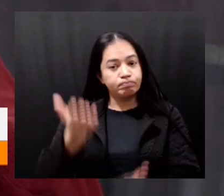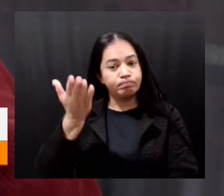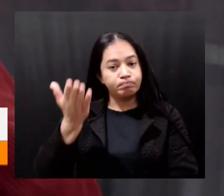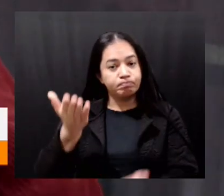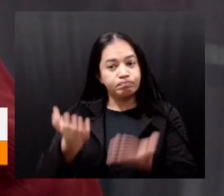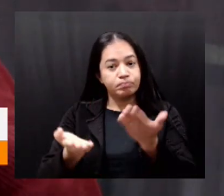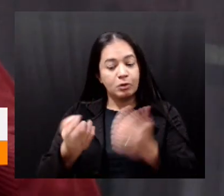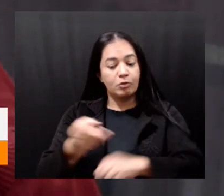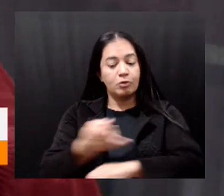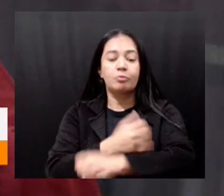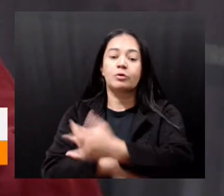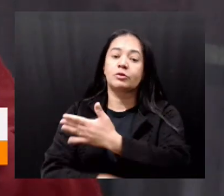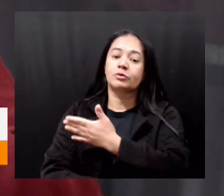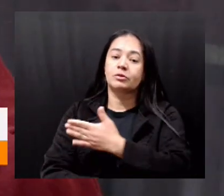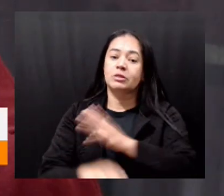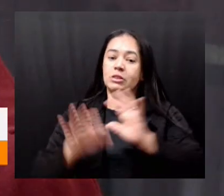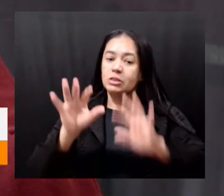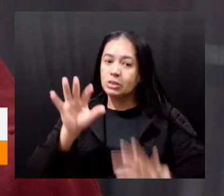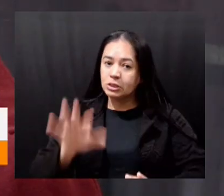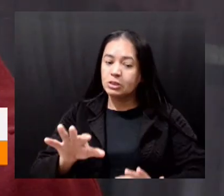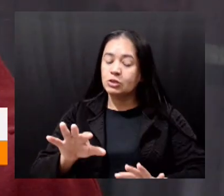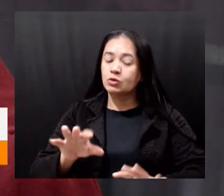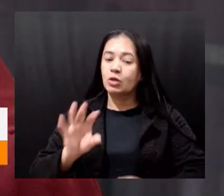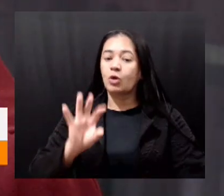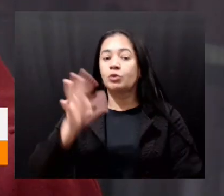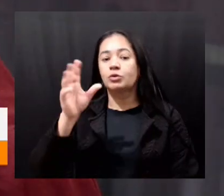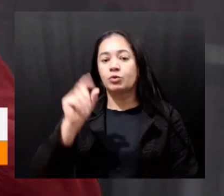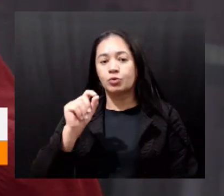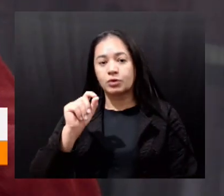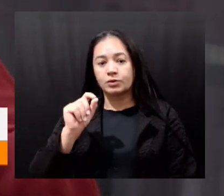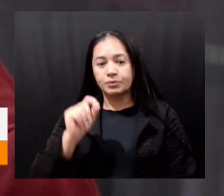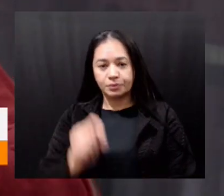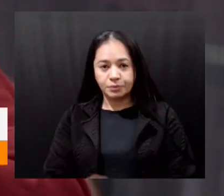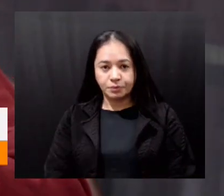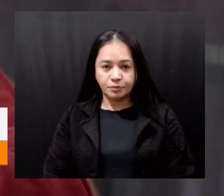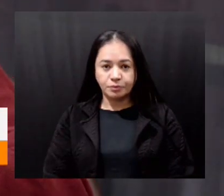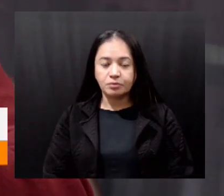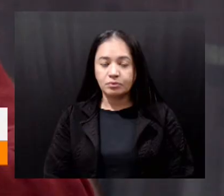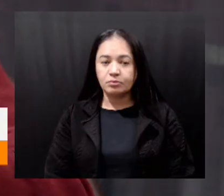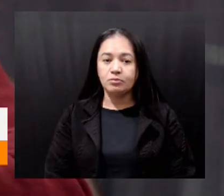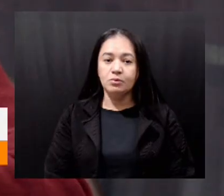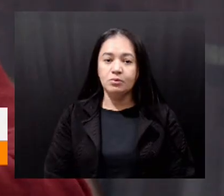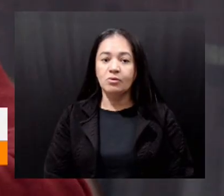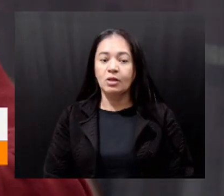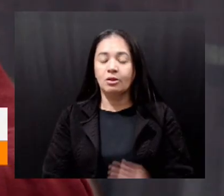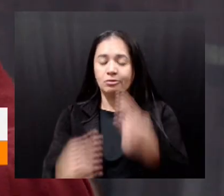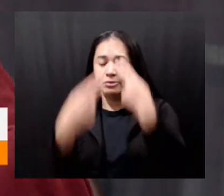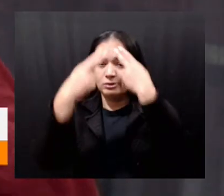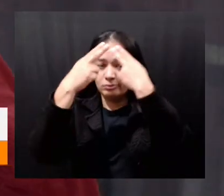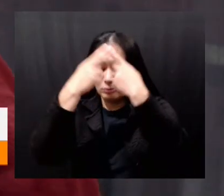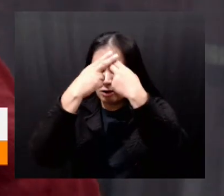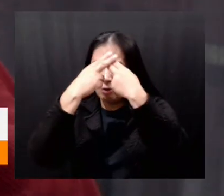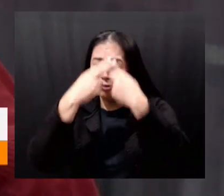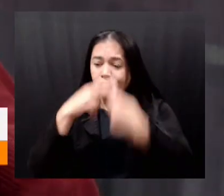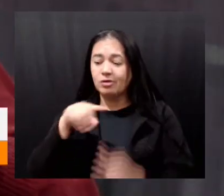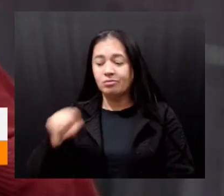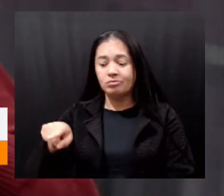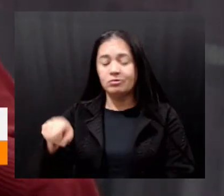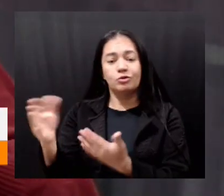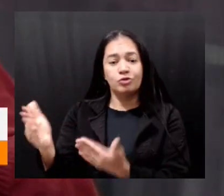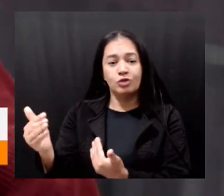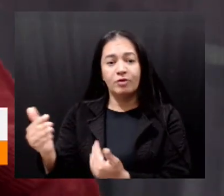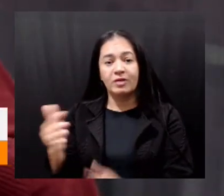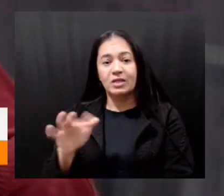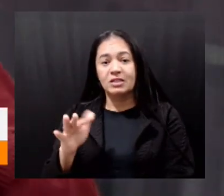e isso pode desencadear, né, situações traumatizantes para esses jovens que muitas vezes nem sabem que